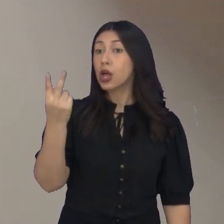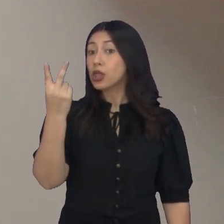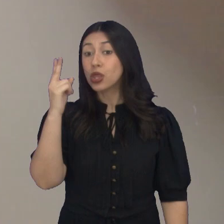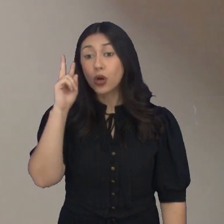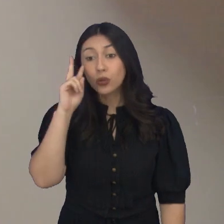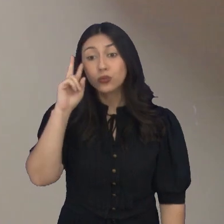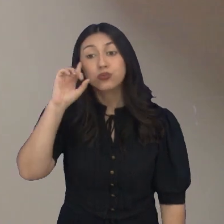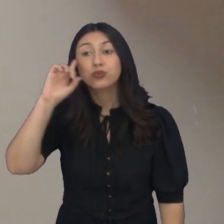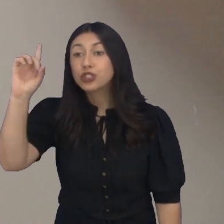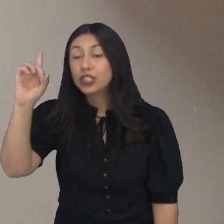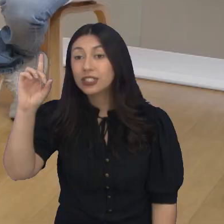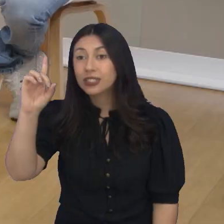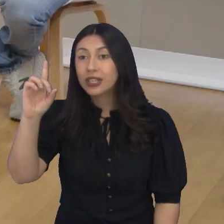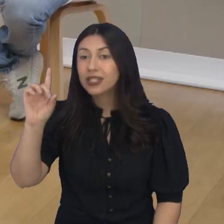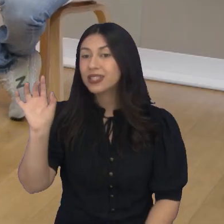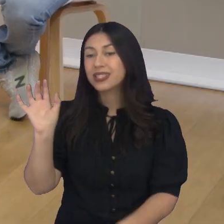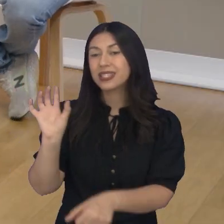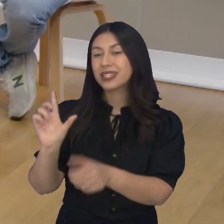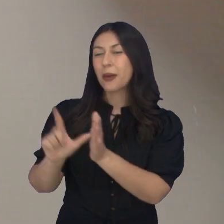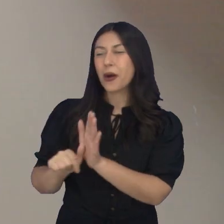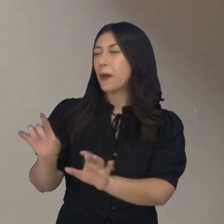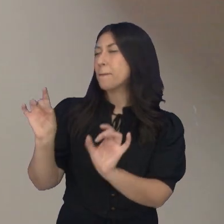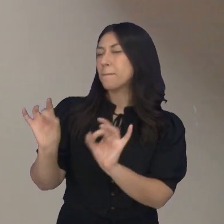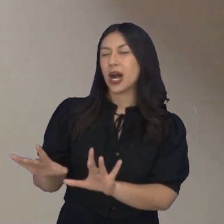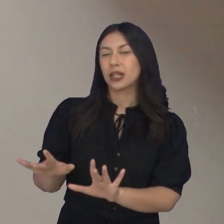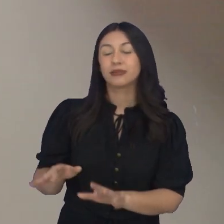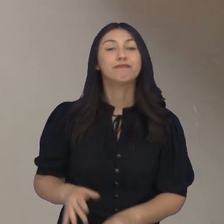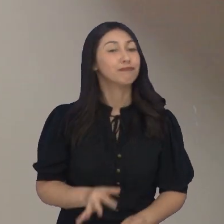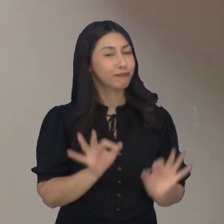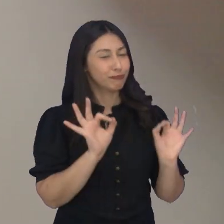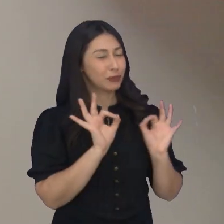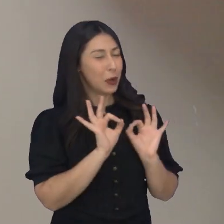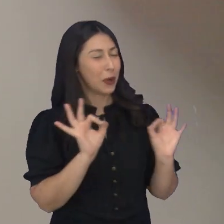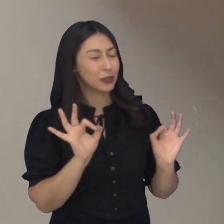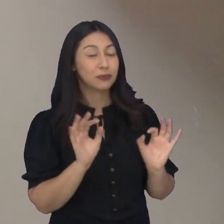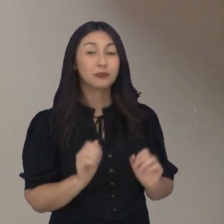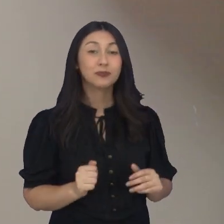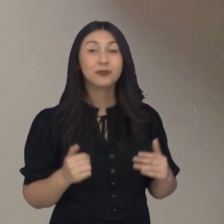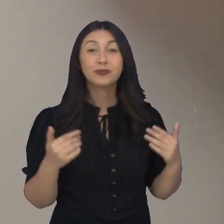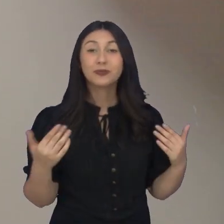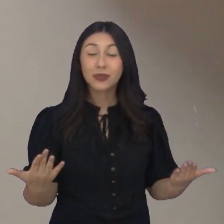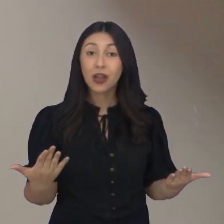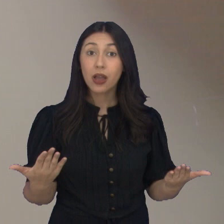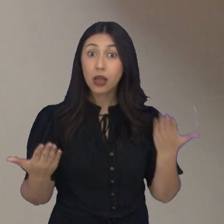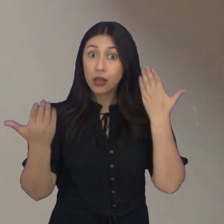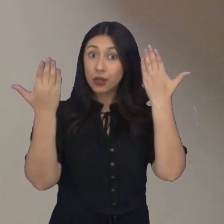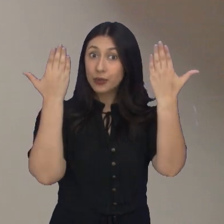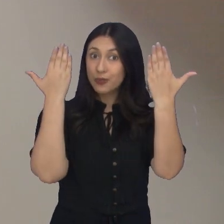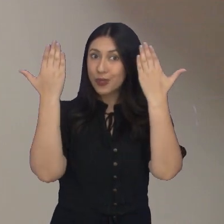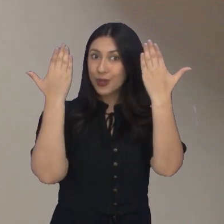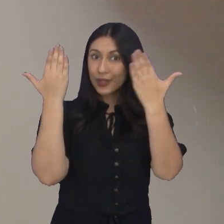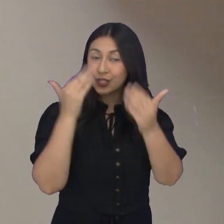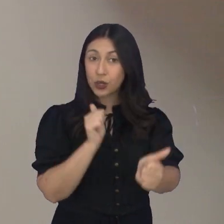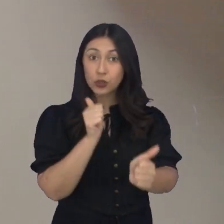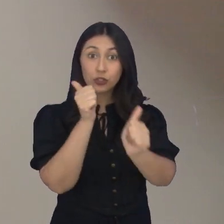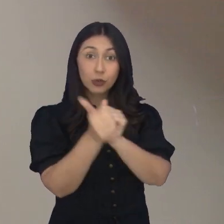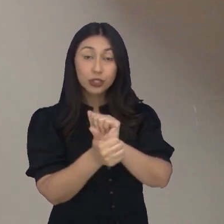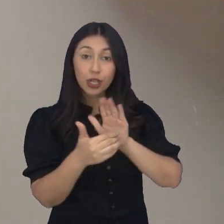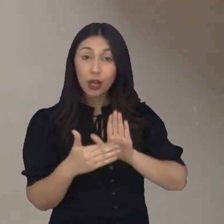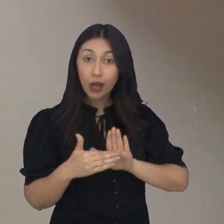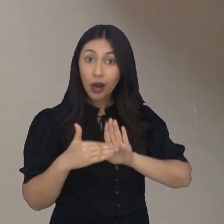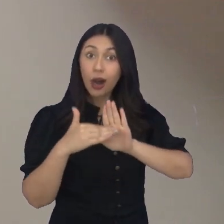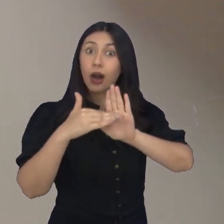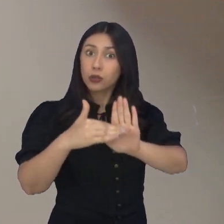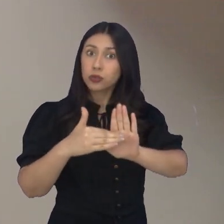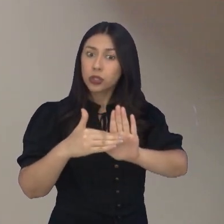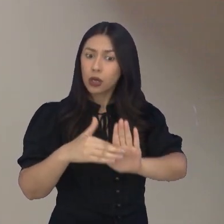nem o Rocky Balboa e para. Não adianta. Ótimo, Osmar, é isso aí. Bom, gente, e a psicologia esportiva auxilia no rendimento